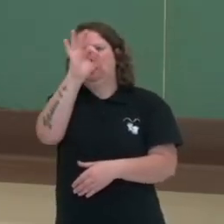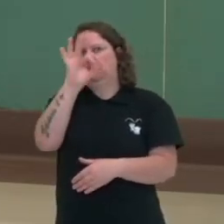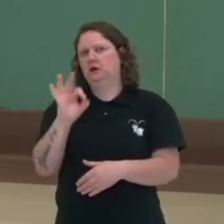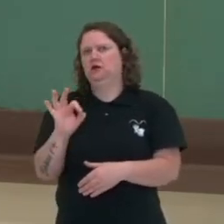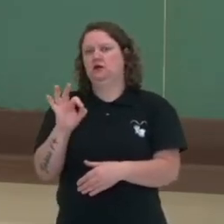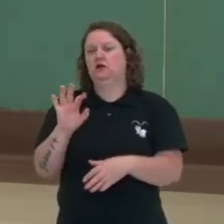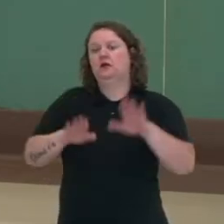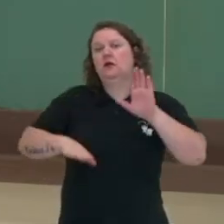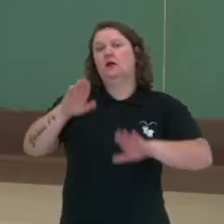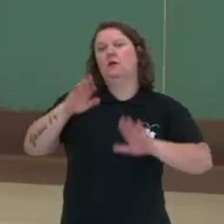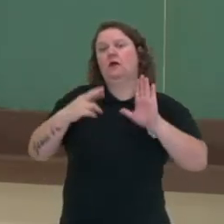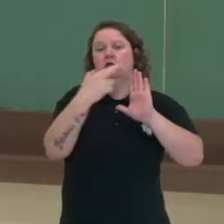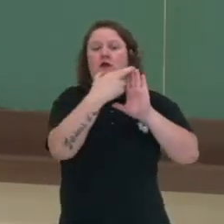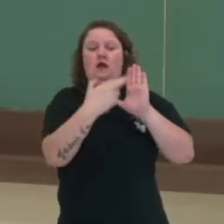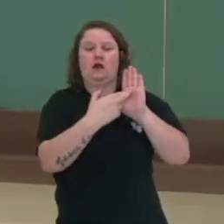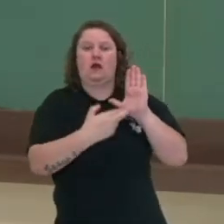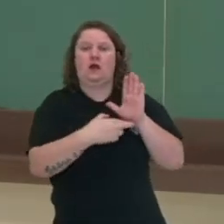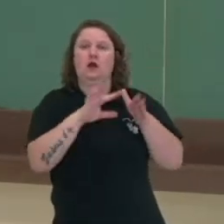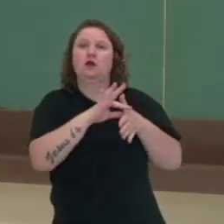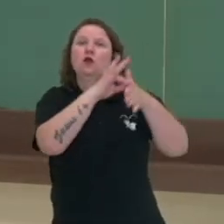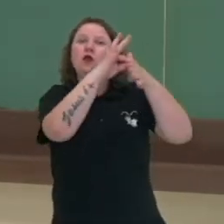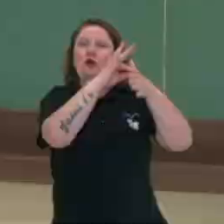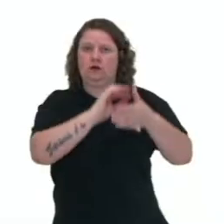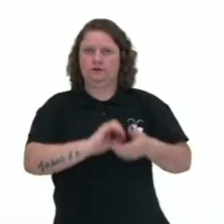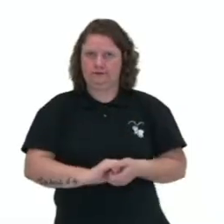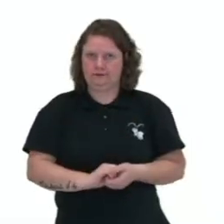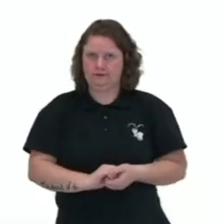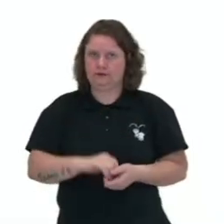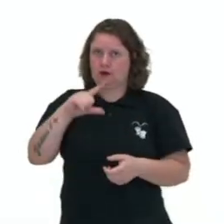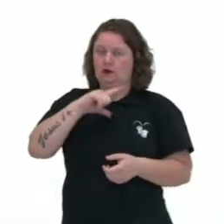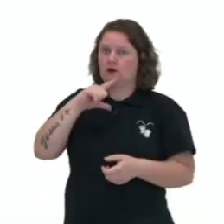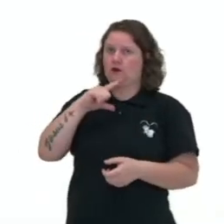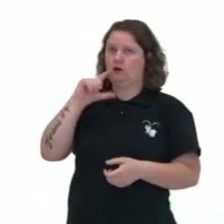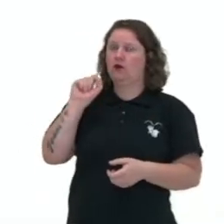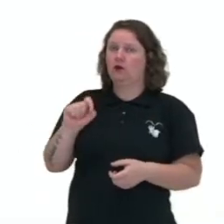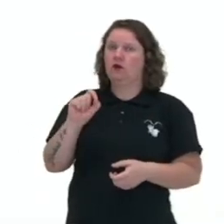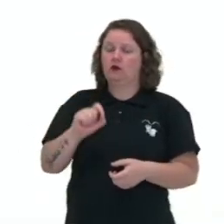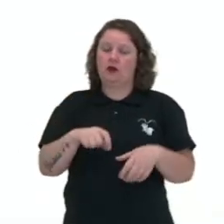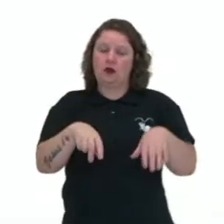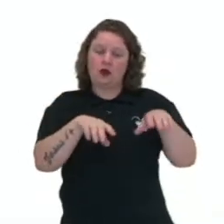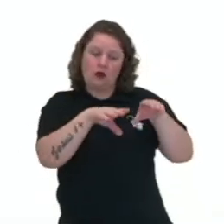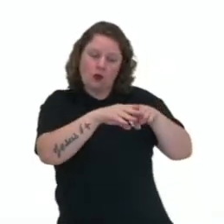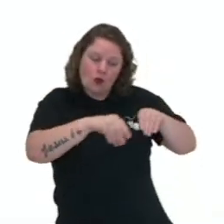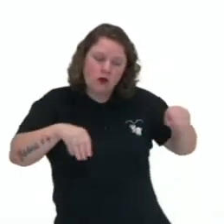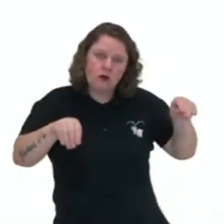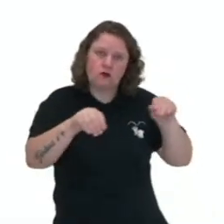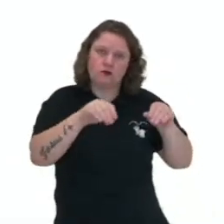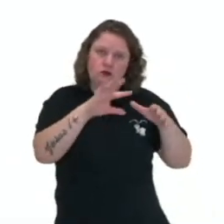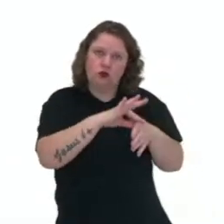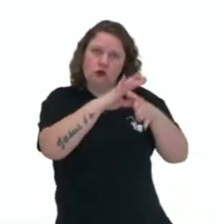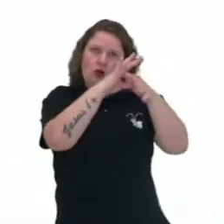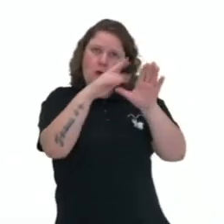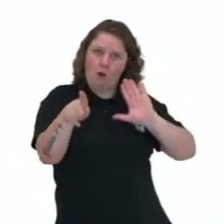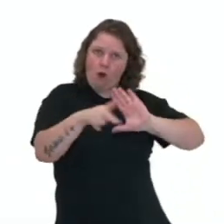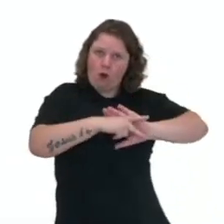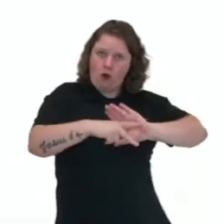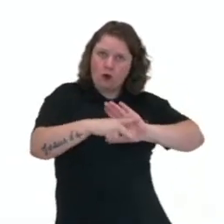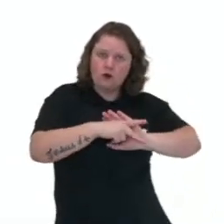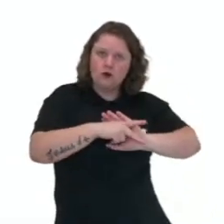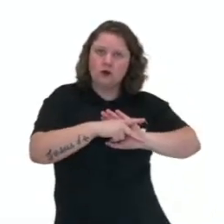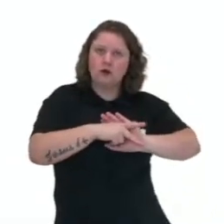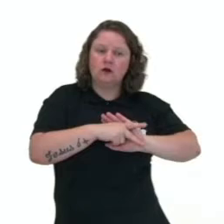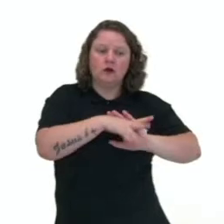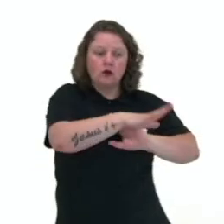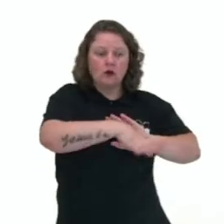do senhor feudal. O manso senhorial é as terras do senhor feudal, do senhorio, do senhor, dono do senhorio, onde